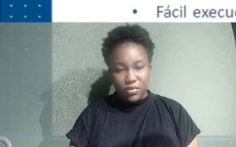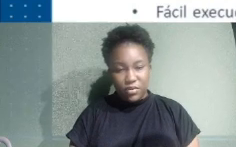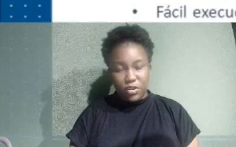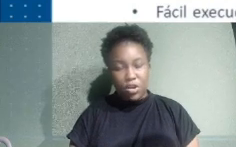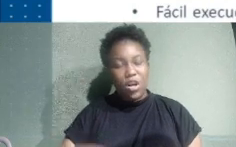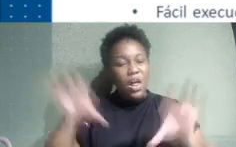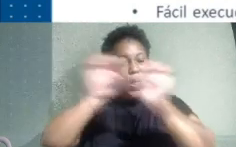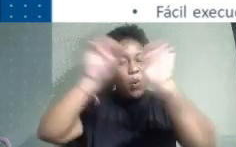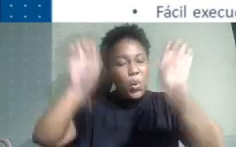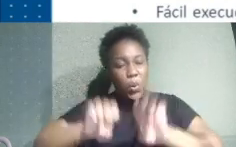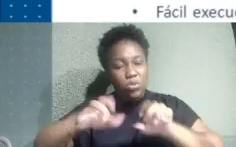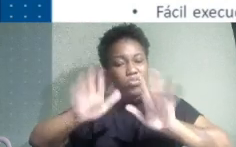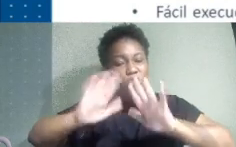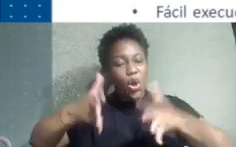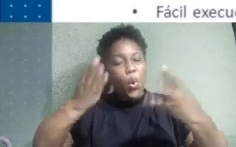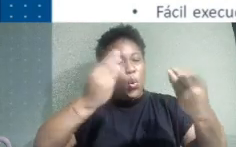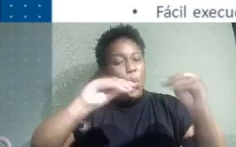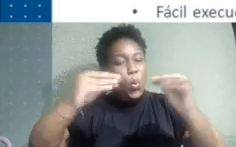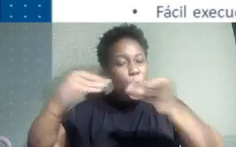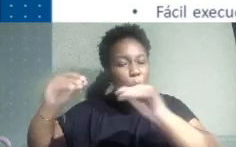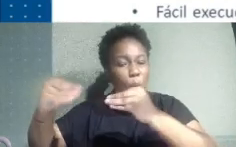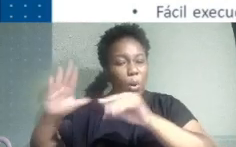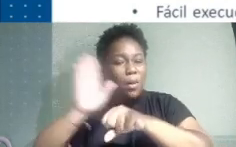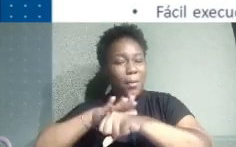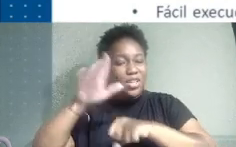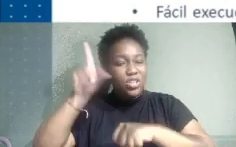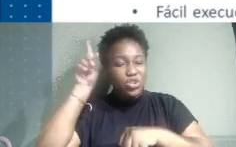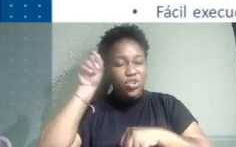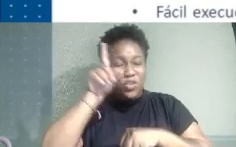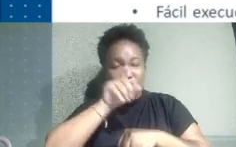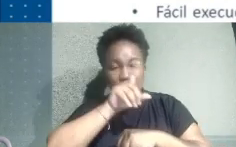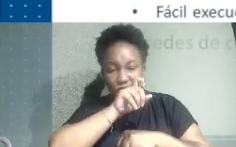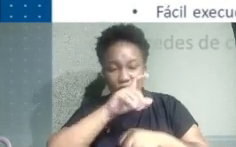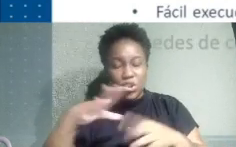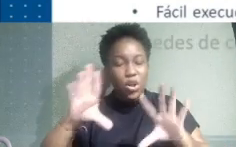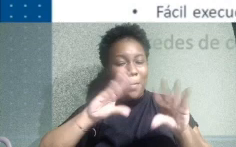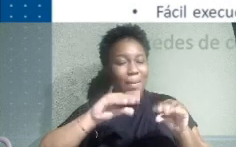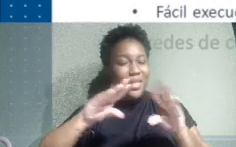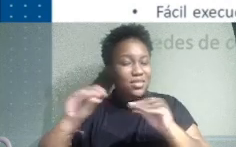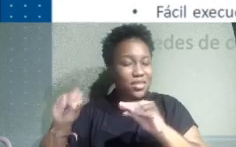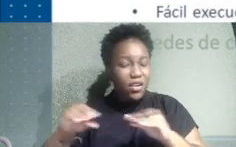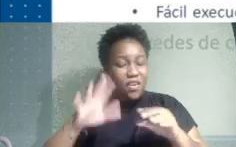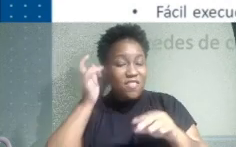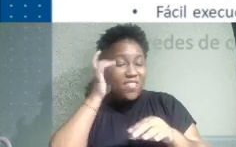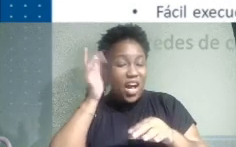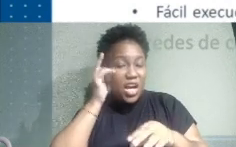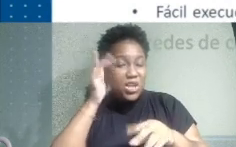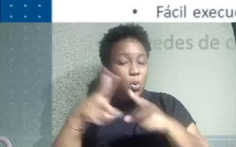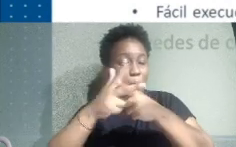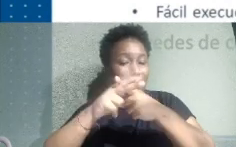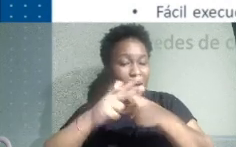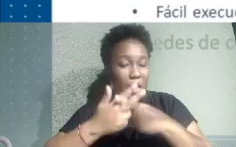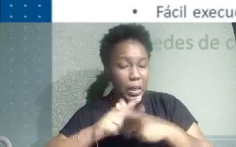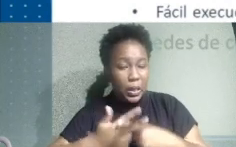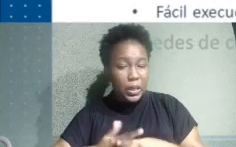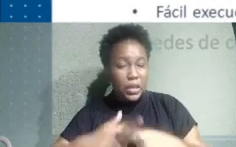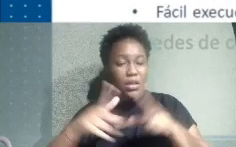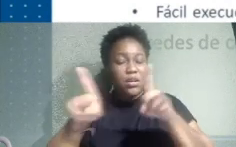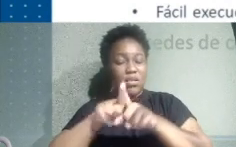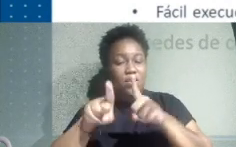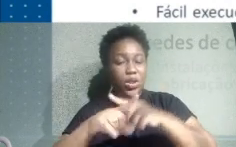estrutural, que uma vez que você colocou é muito mais difícil de você mexer. Então é fácil execução e fácil manutenção, tá? E no caso das paredes de